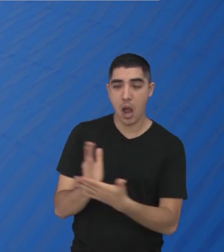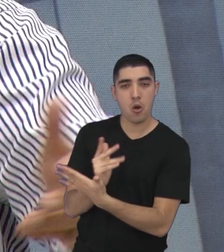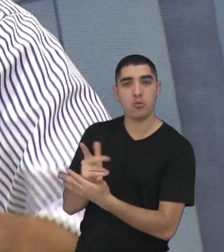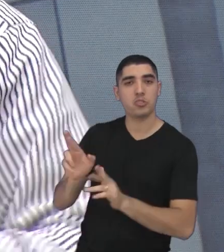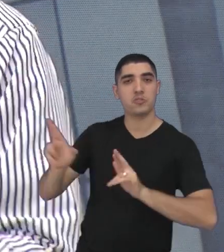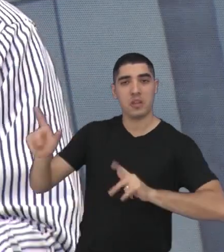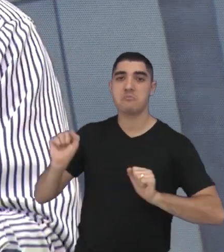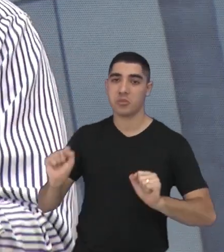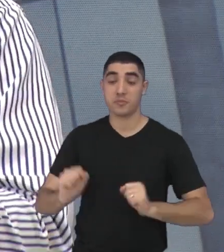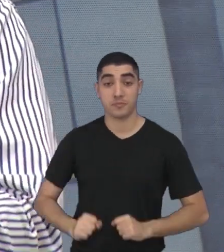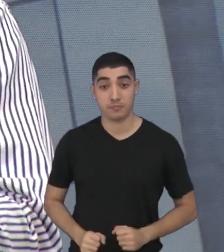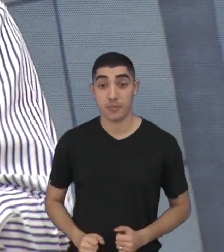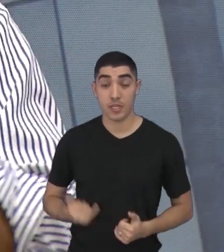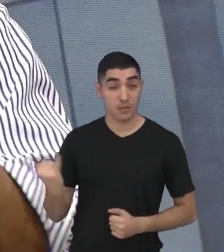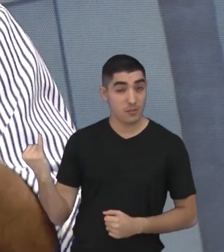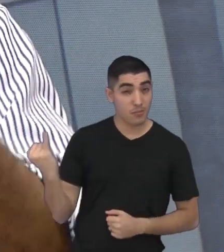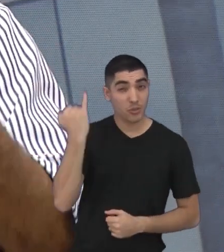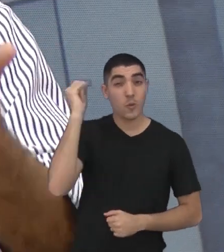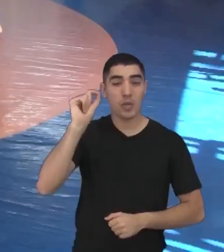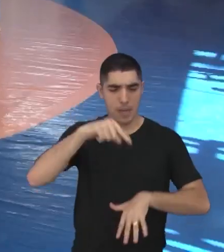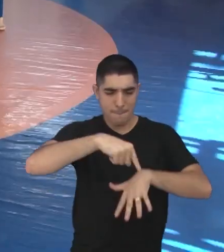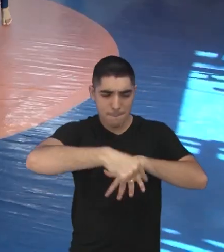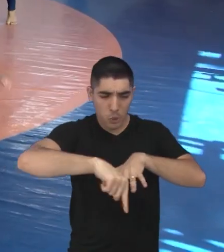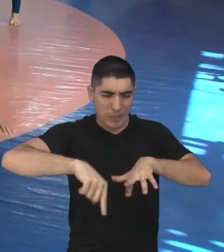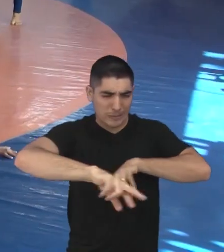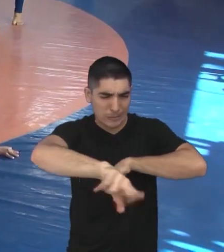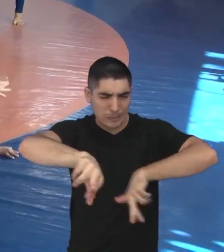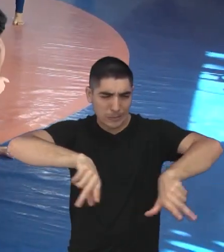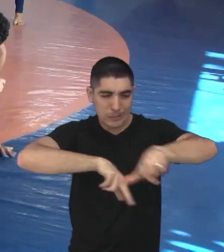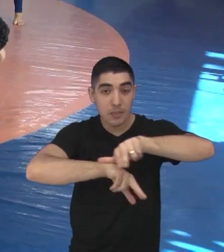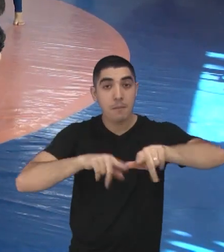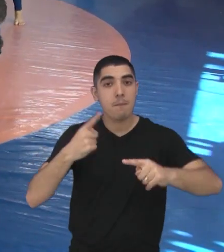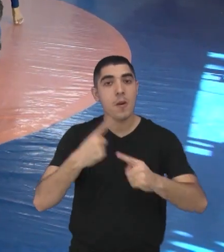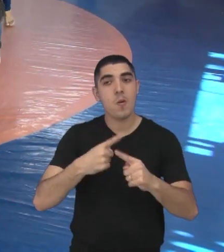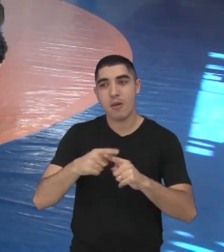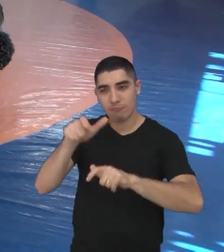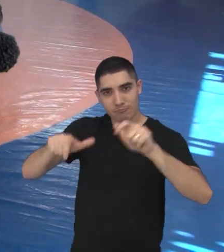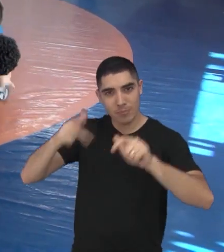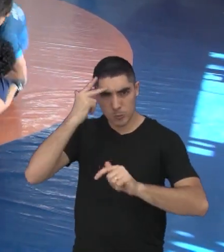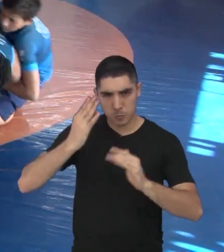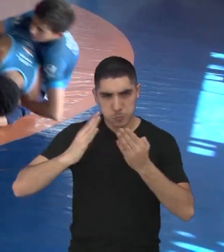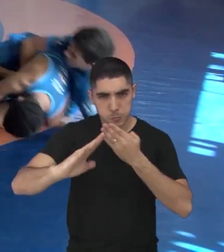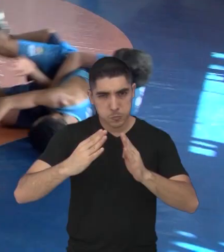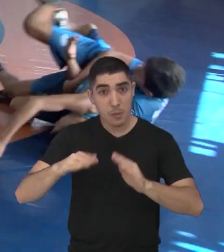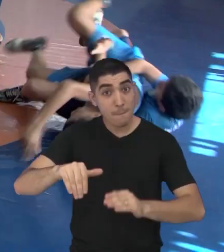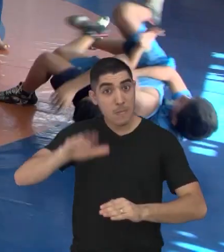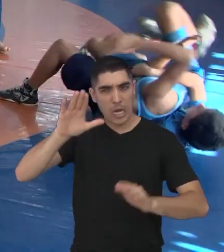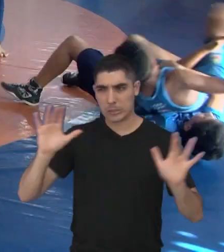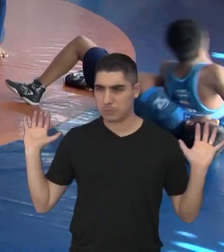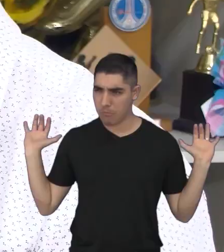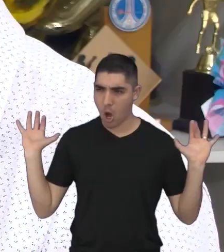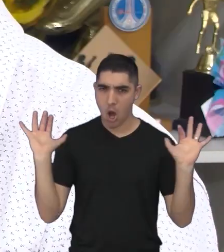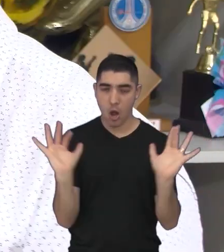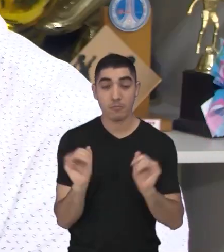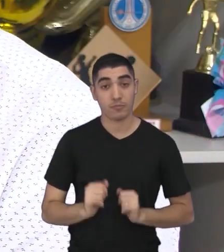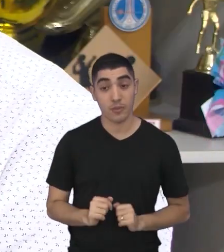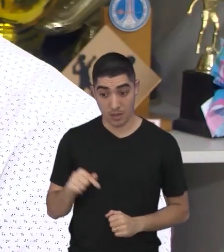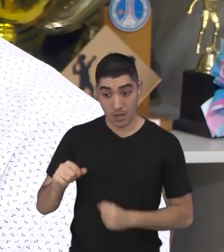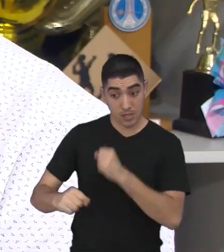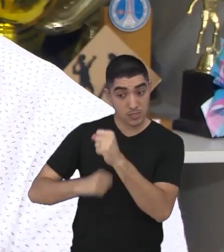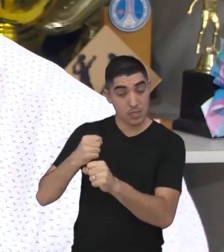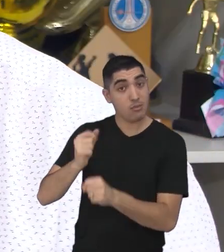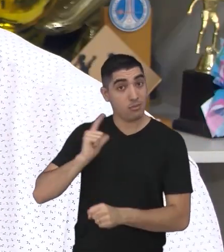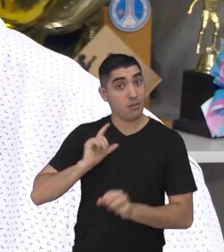prefeitura. Para o vereador, é importante incluir diversas modalidades para acolher o maior número de atletas e público. Estamos aí no